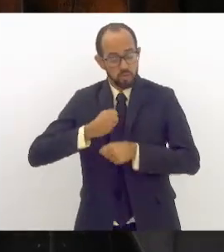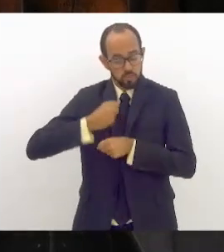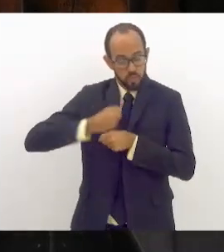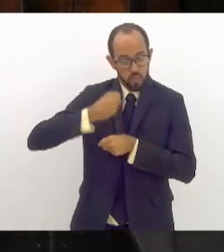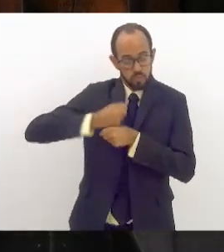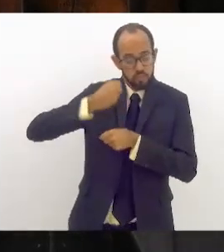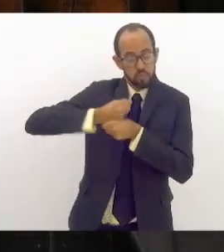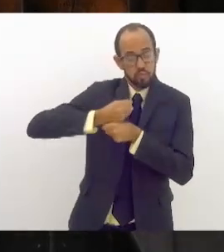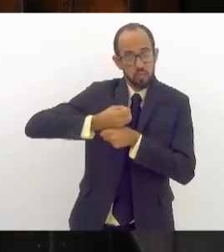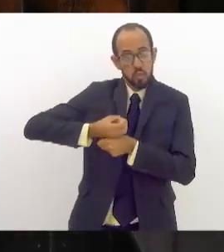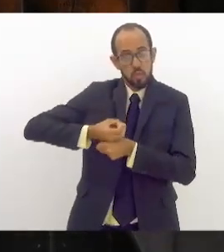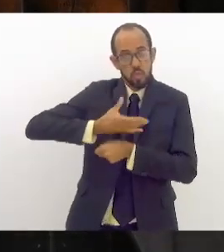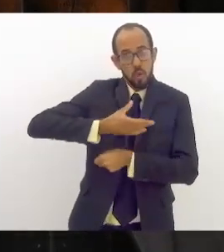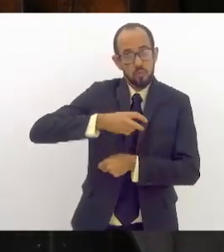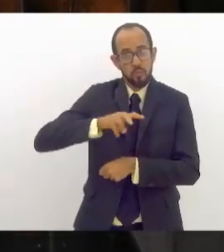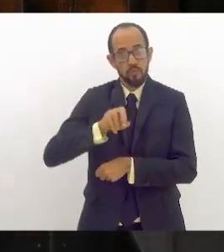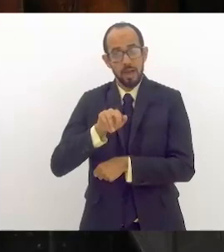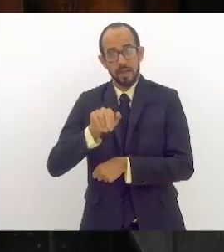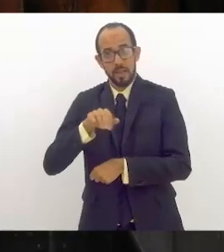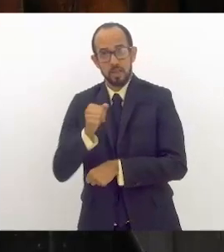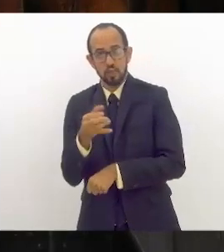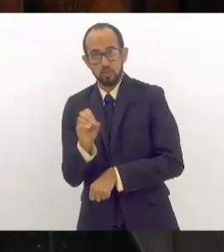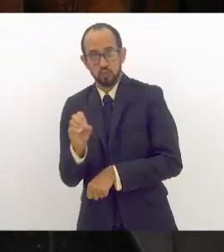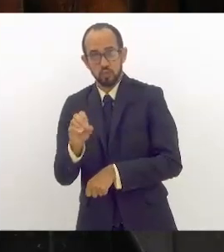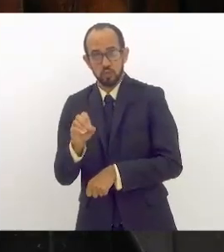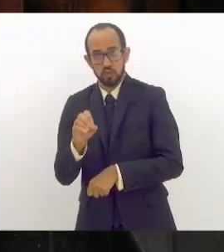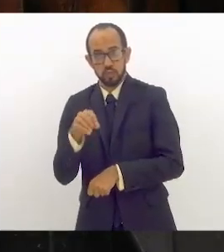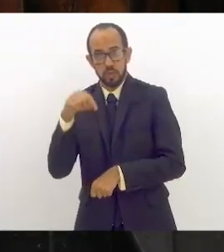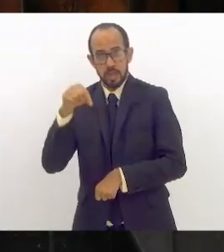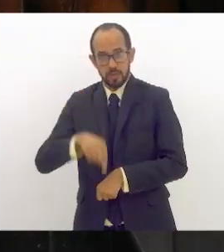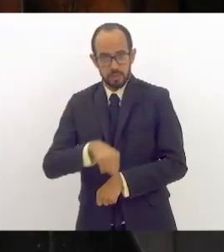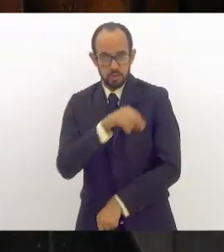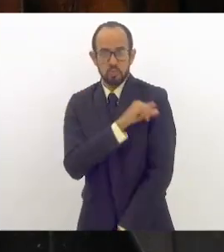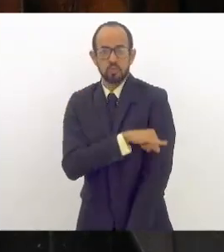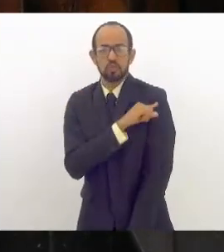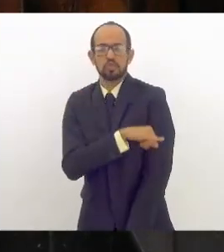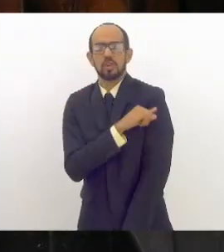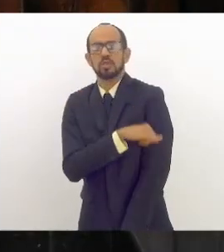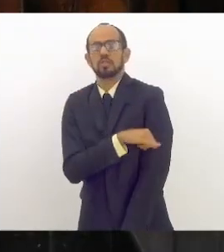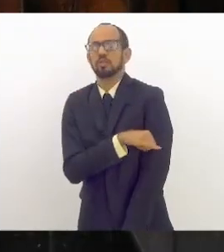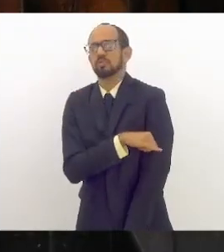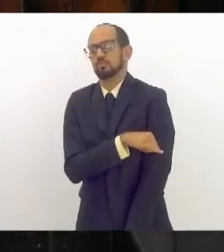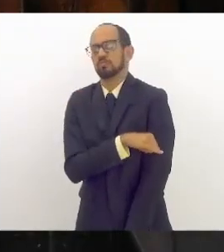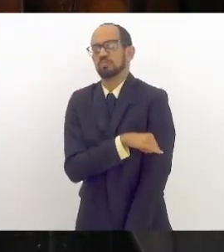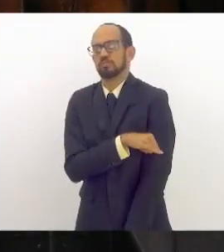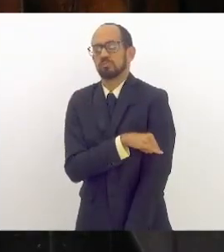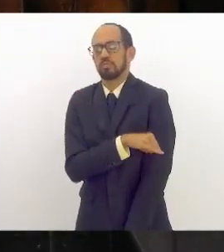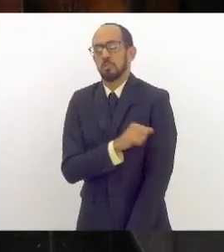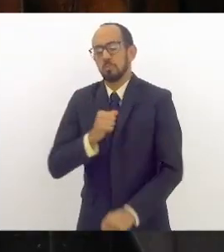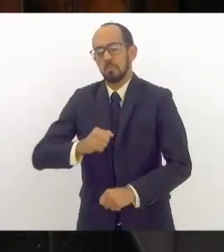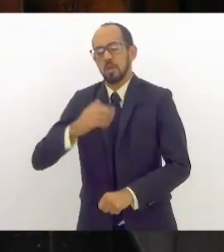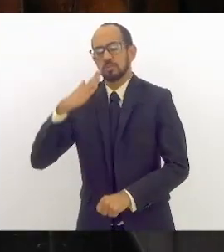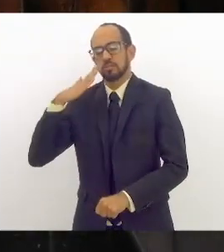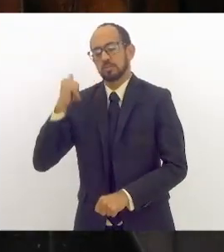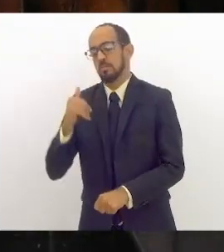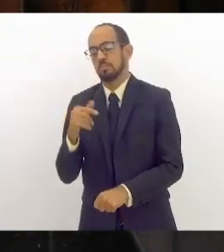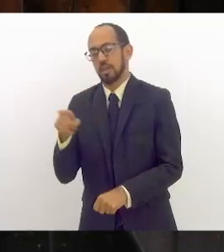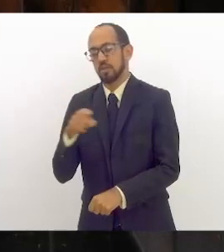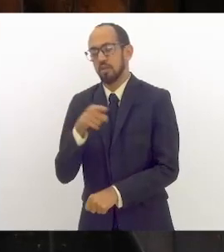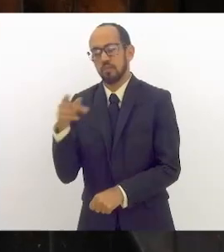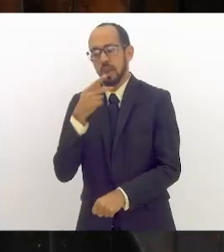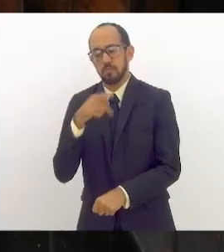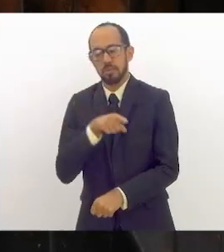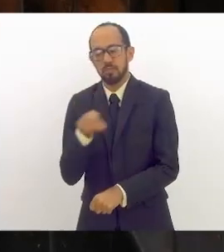um novo varejo através daqui do Rio de Janeiro podem ter certeza do que eu tô falando a vocês